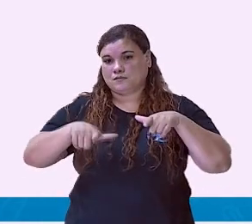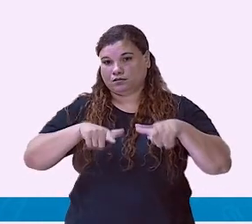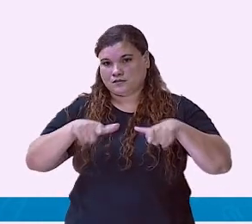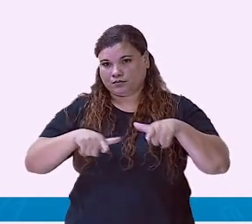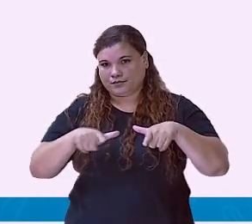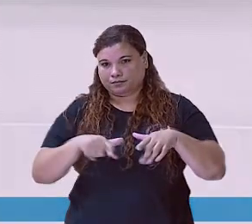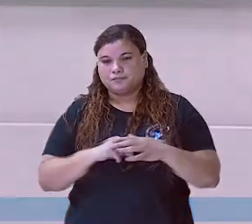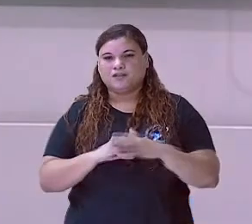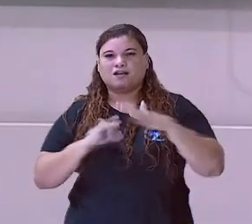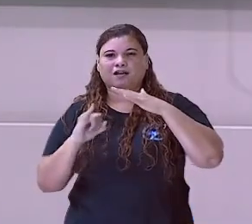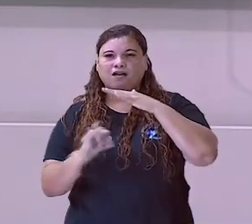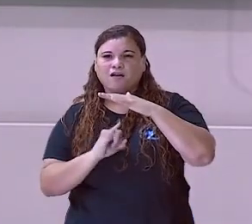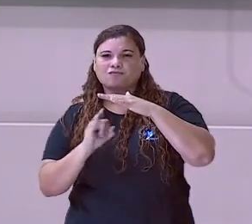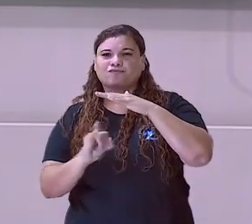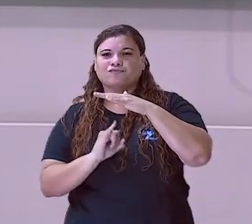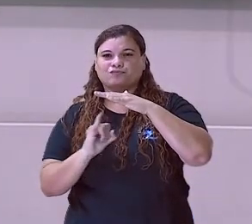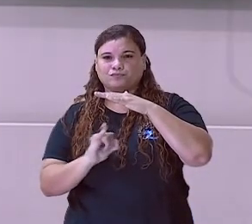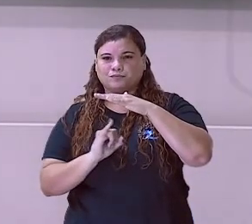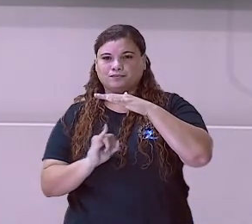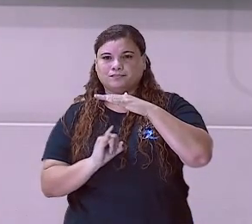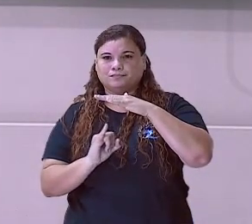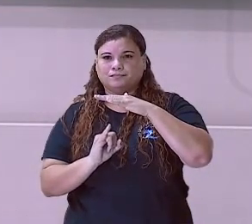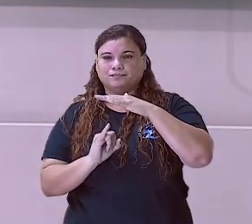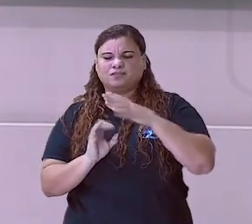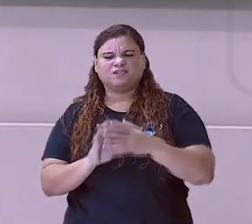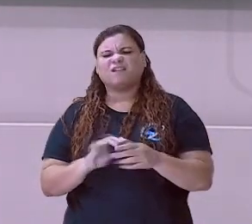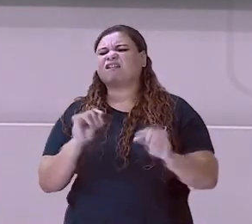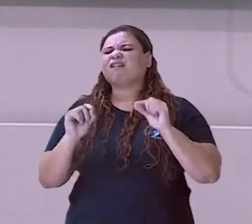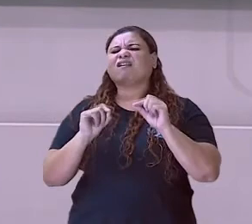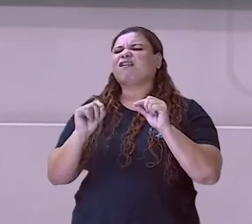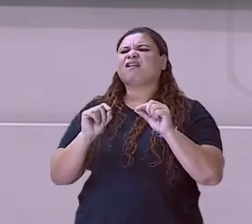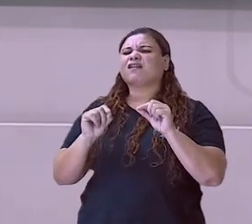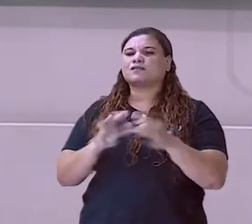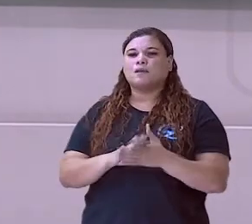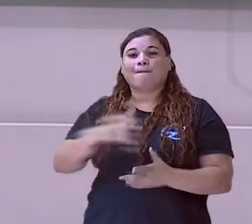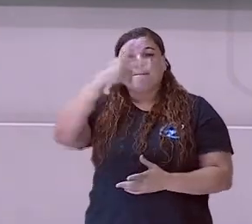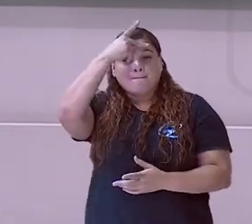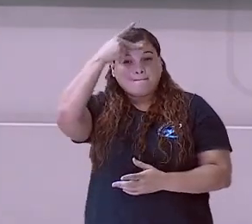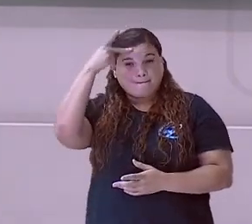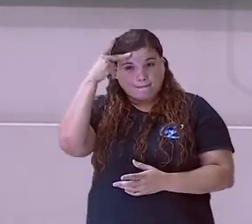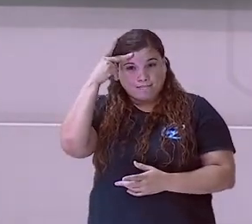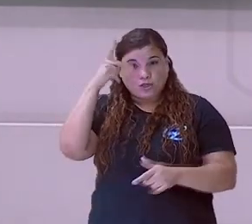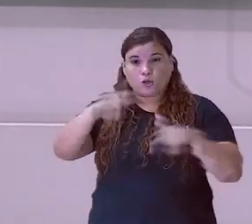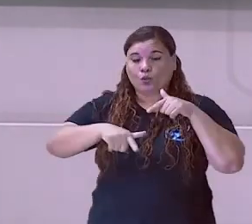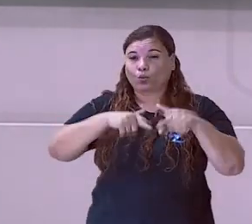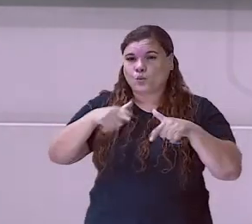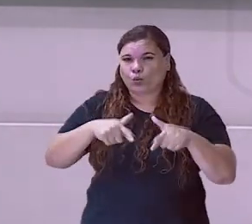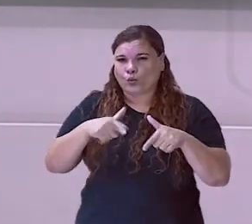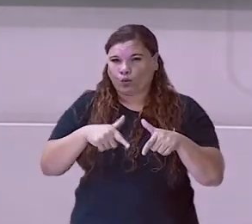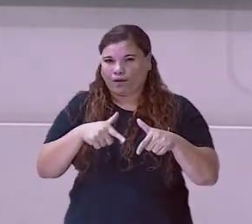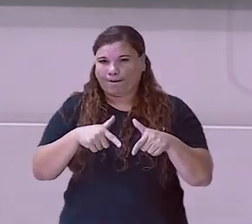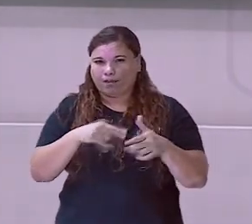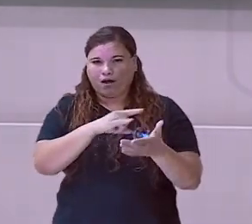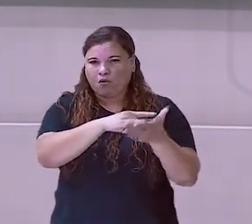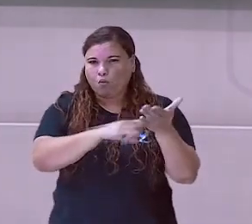mercado informal brasileiro é aquela pessoa que trabalha sem carteira assinada, é aquela pessoa